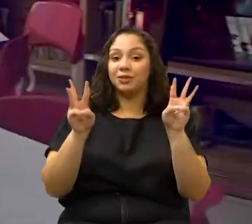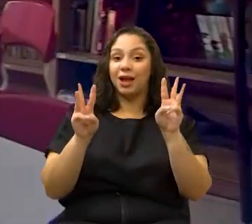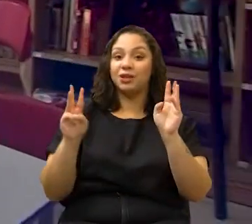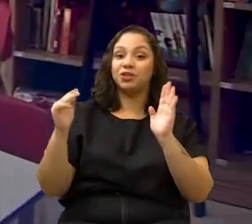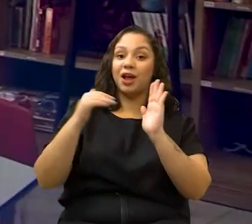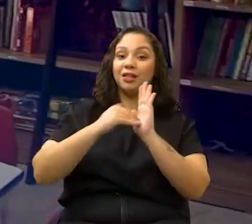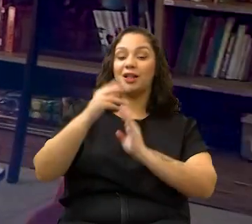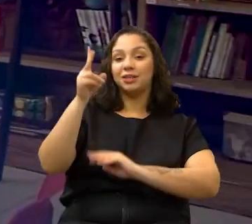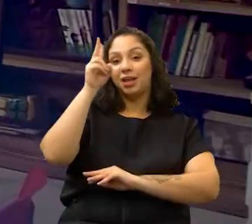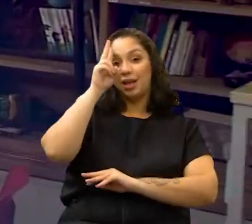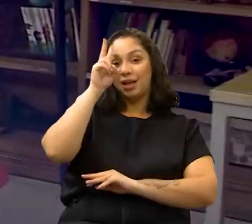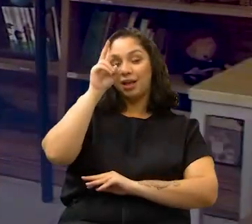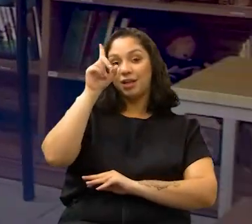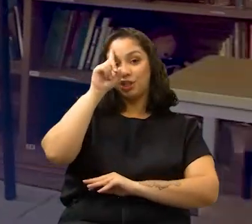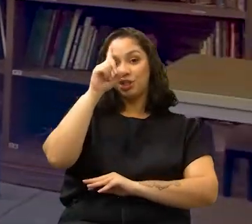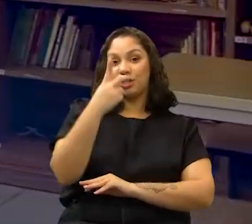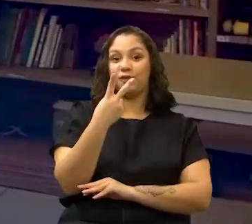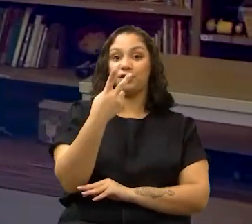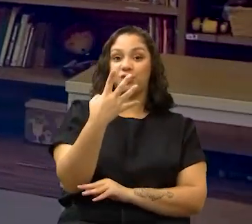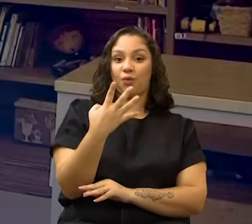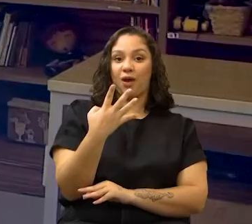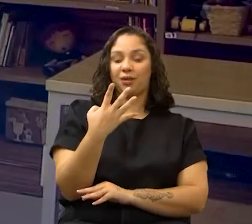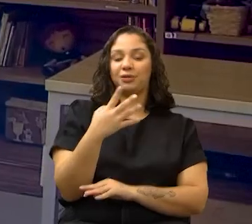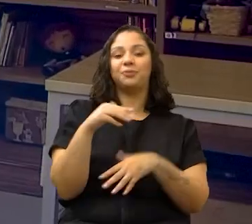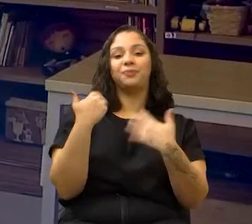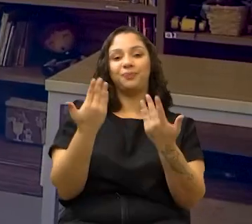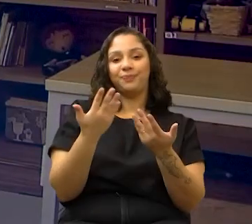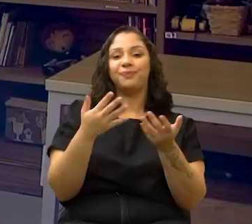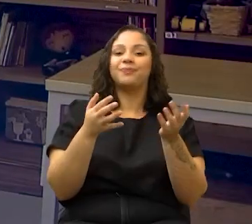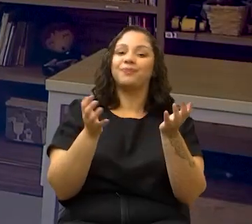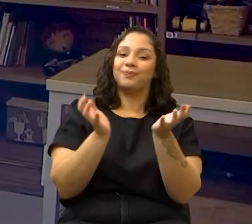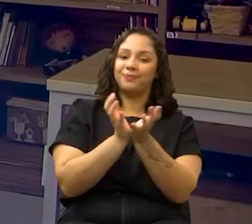até segunda-feira, dia 24.